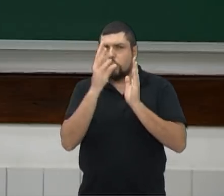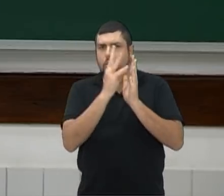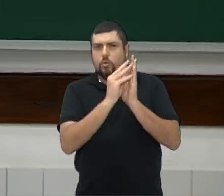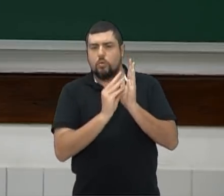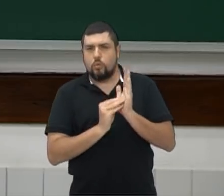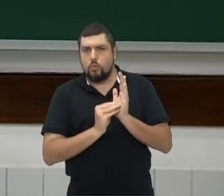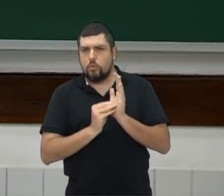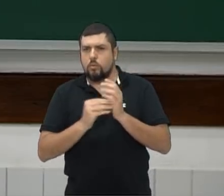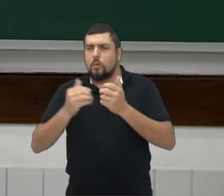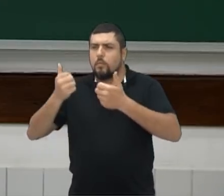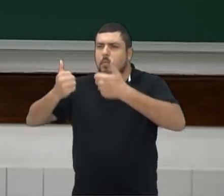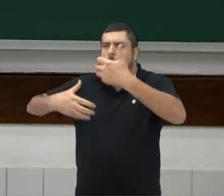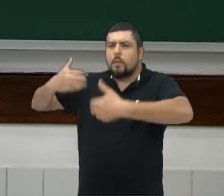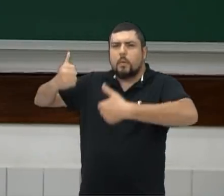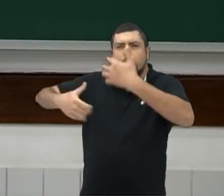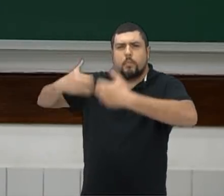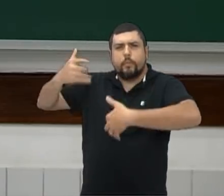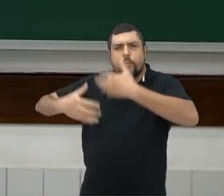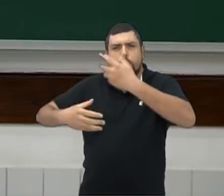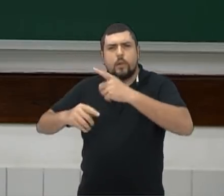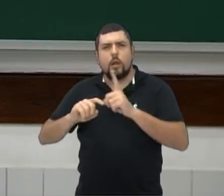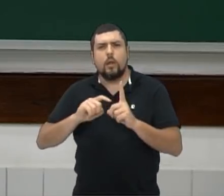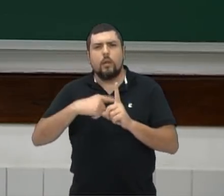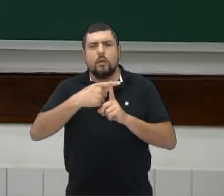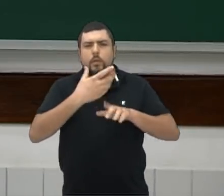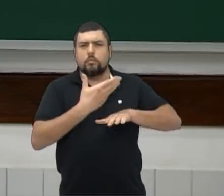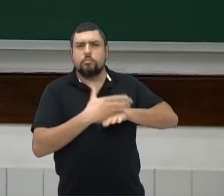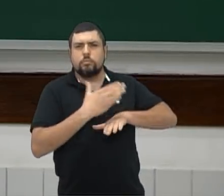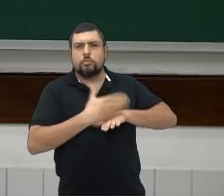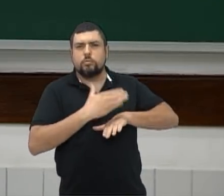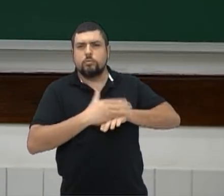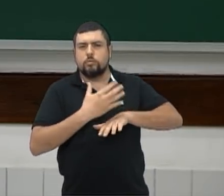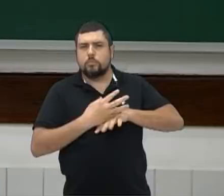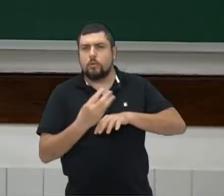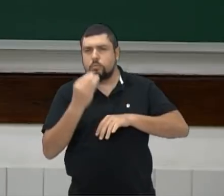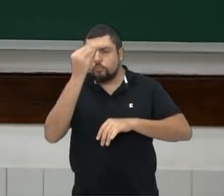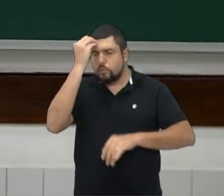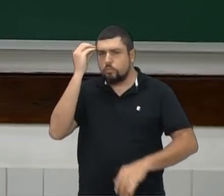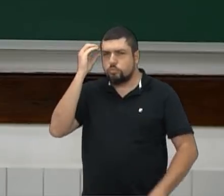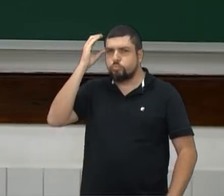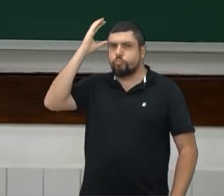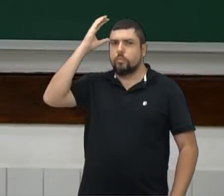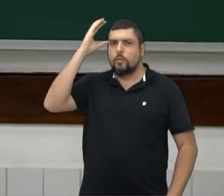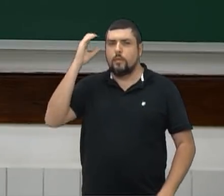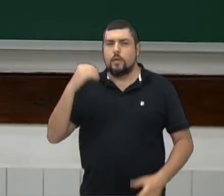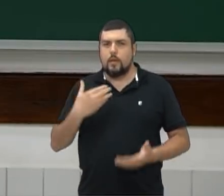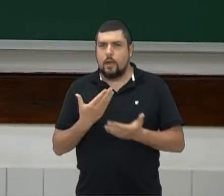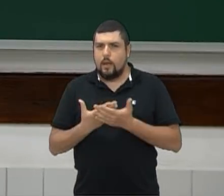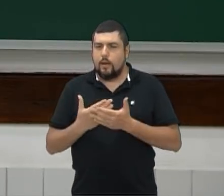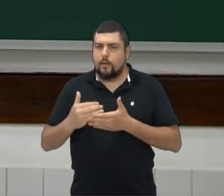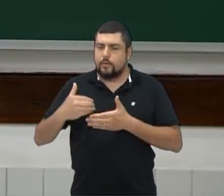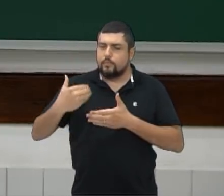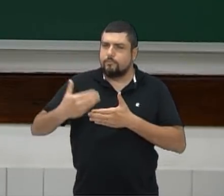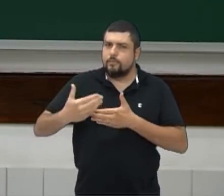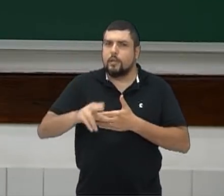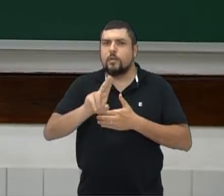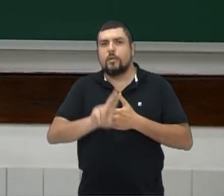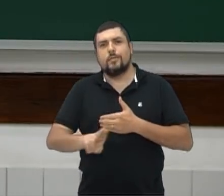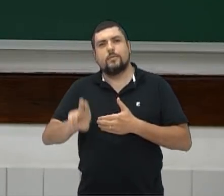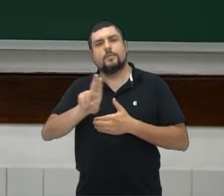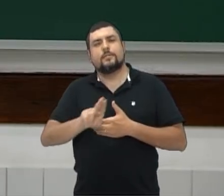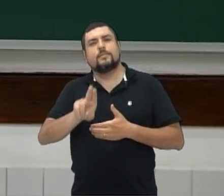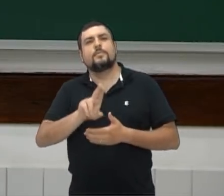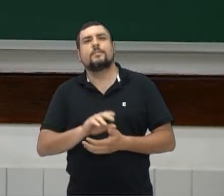com o conhecimento prático de vocês aí durante as aulas, ok? A gente está usando ela nas próximas aulas aí com